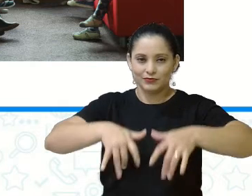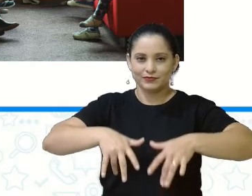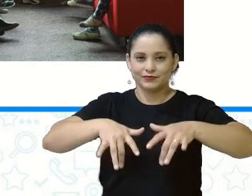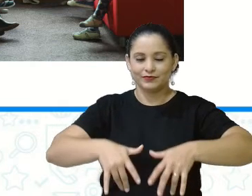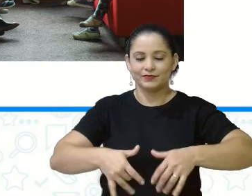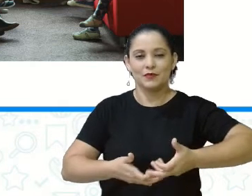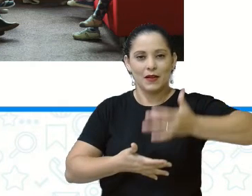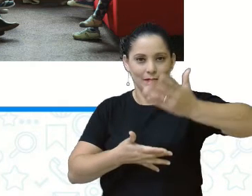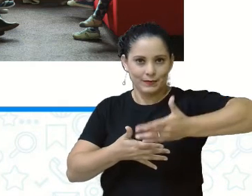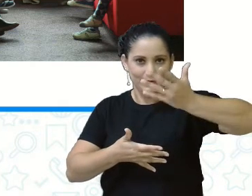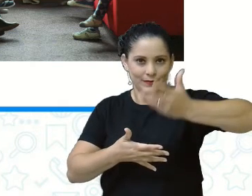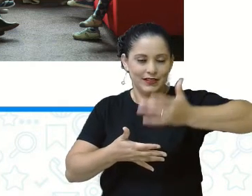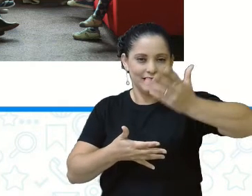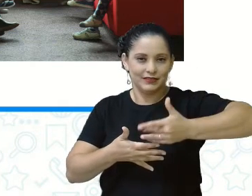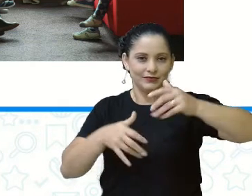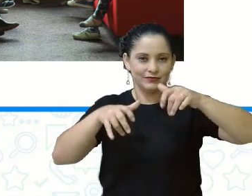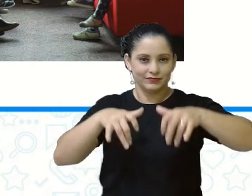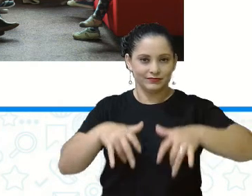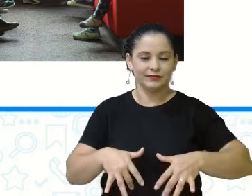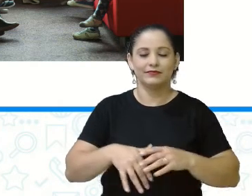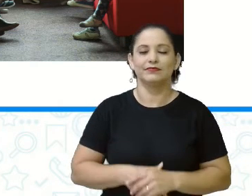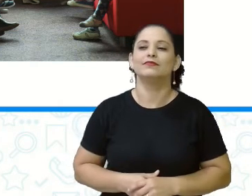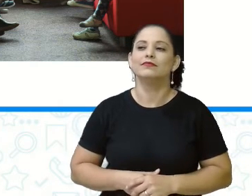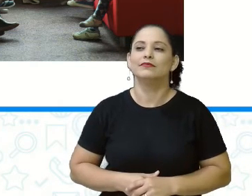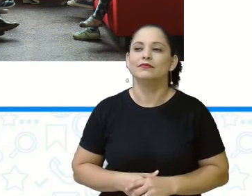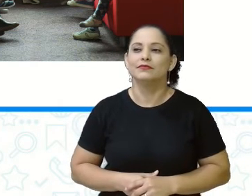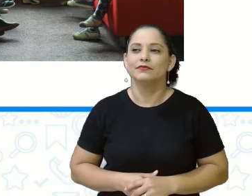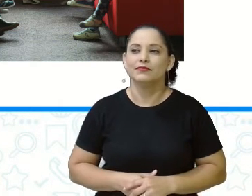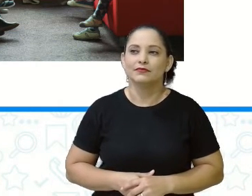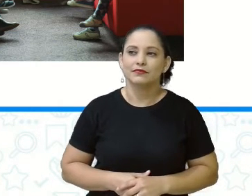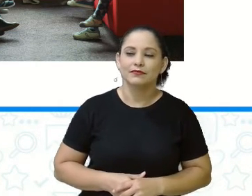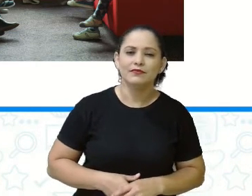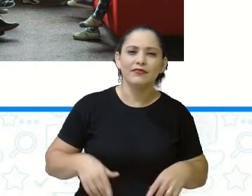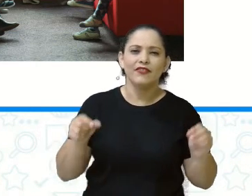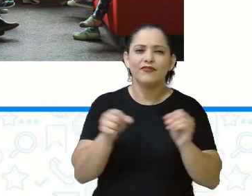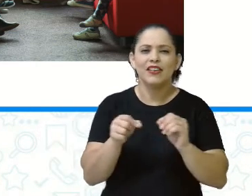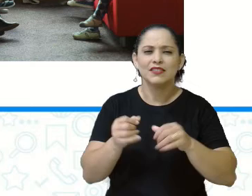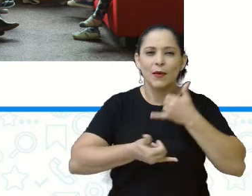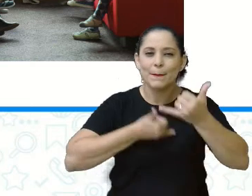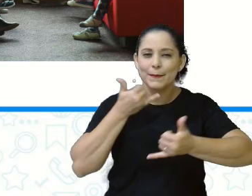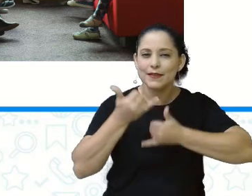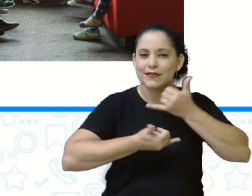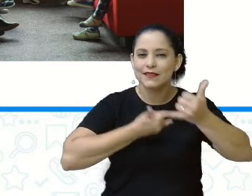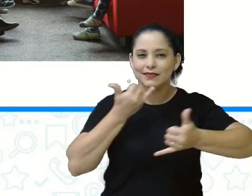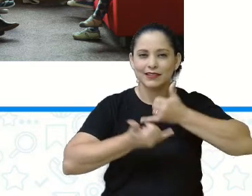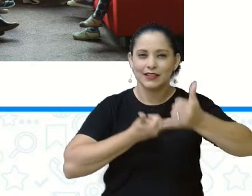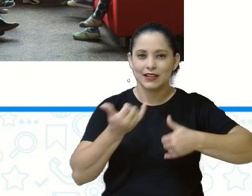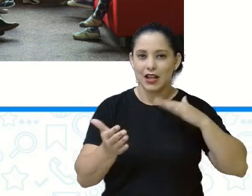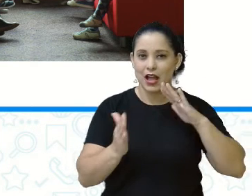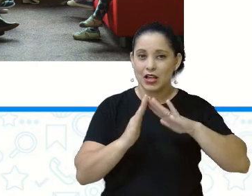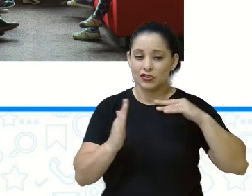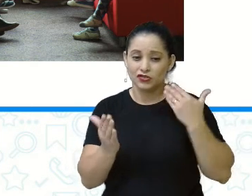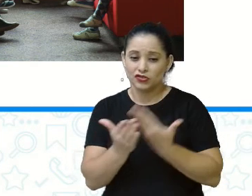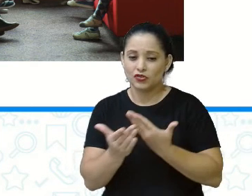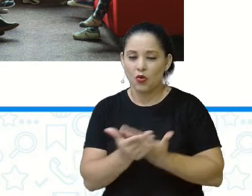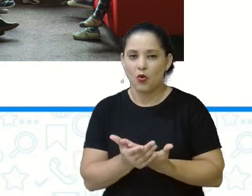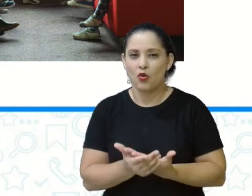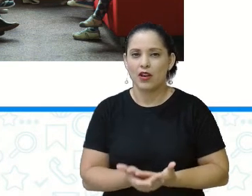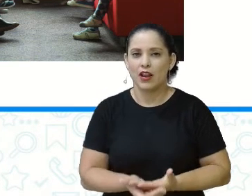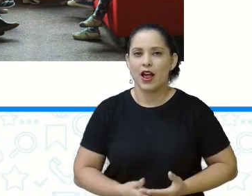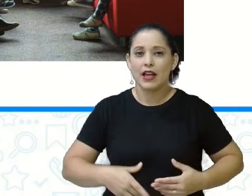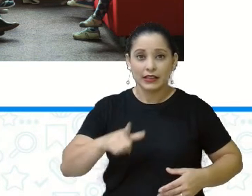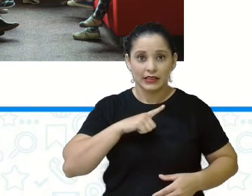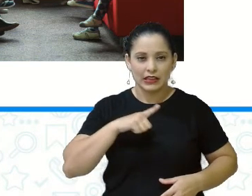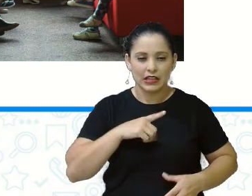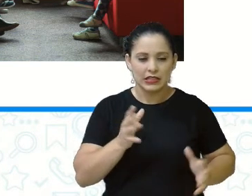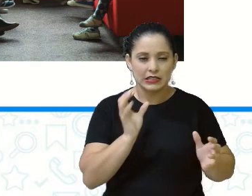Vamos embora. Para realizar uma gincana, a escola irá dividir 35 alunos em